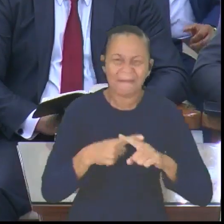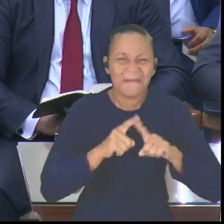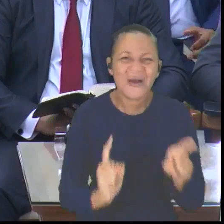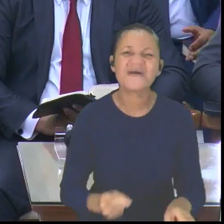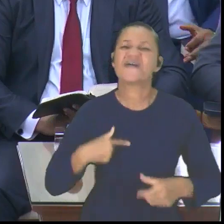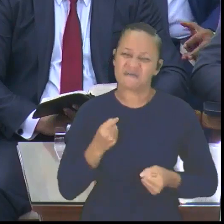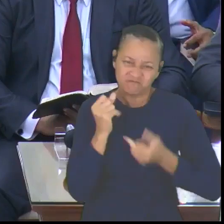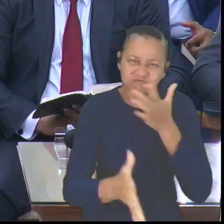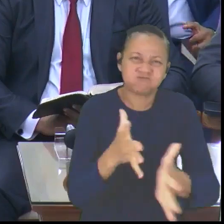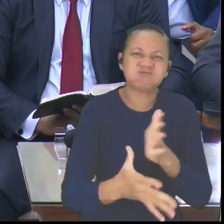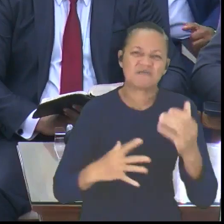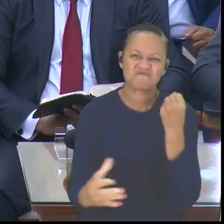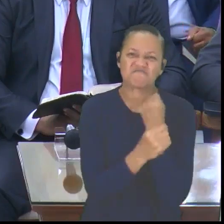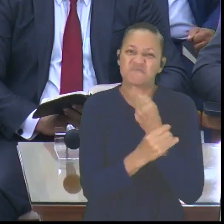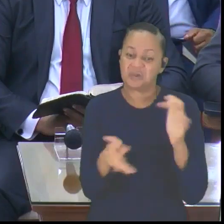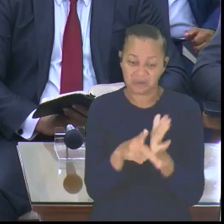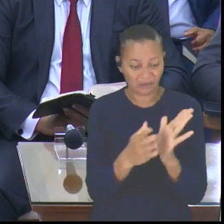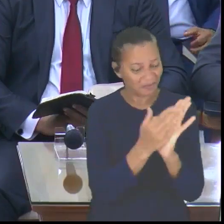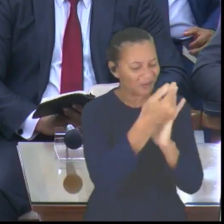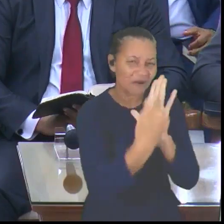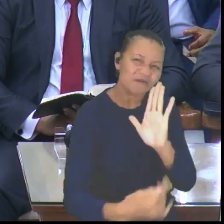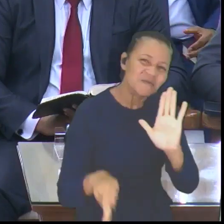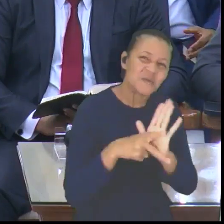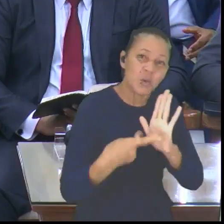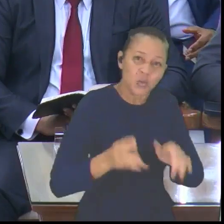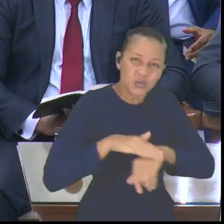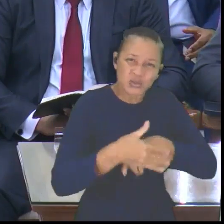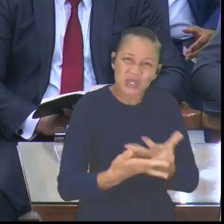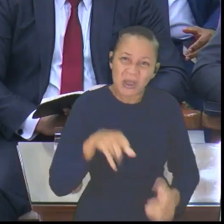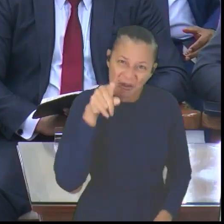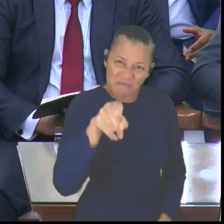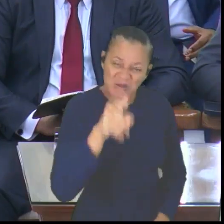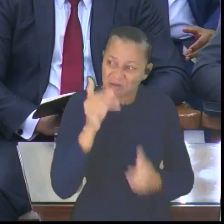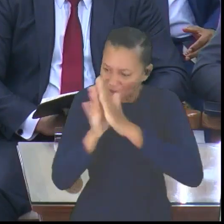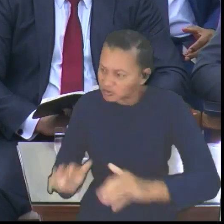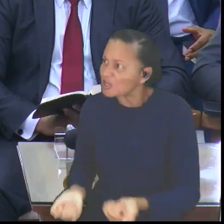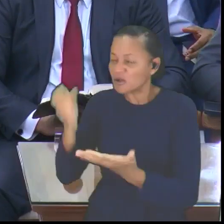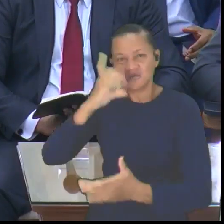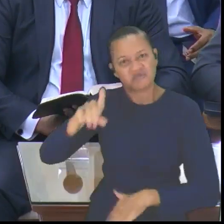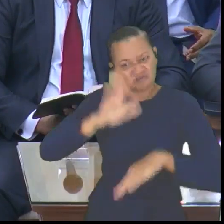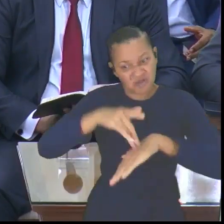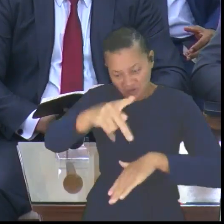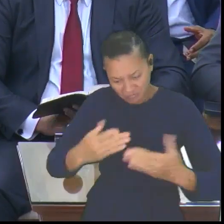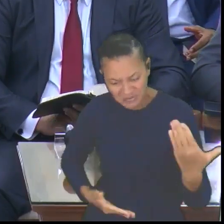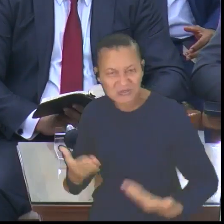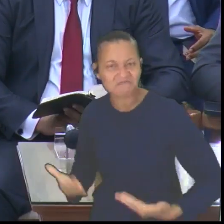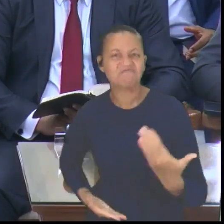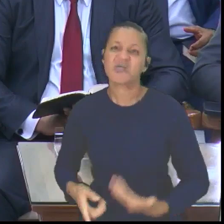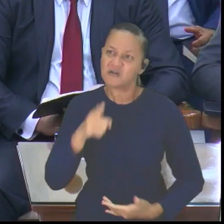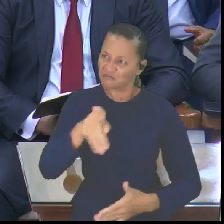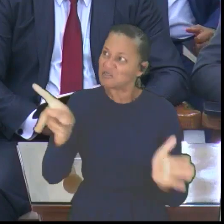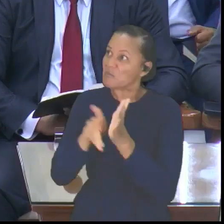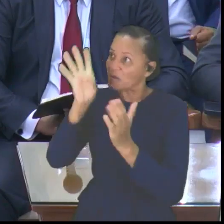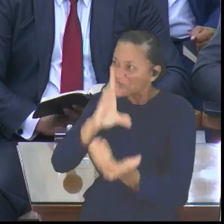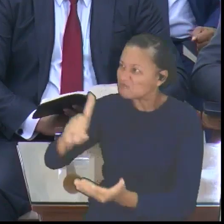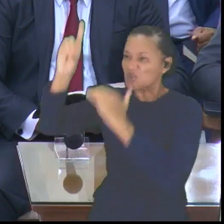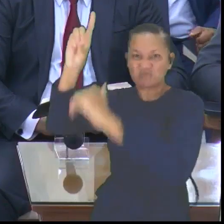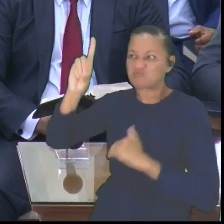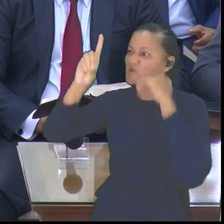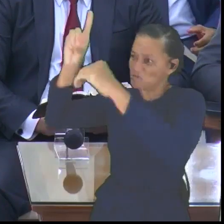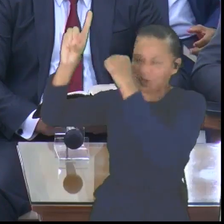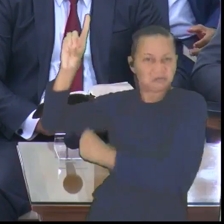mas eu vou lhe garantir pela palavra de Deus essa noite, para você adorar o Deus que você serve. Você tem um Deus